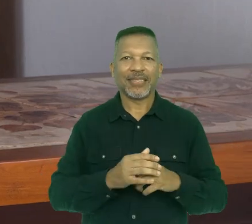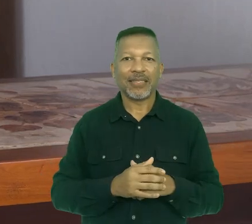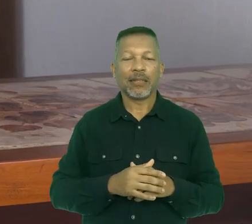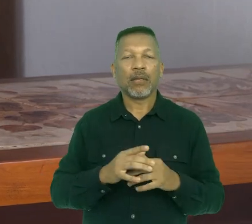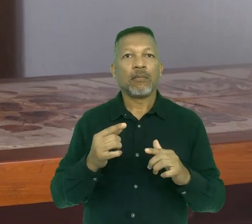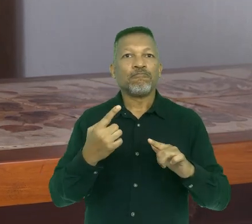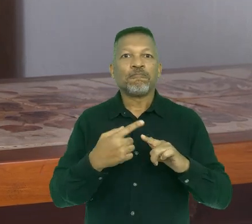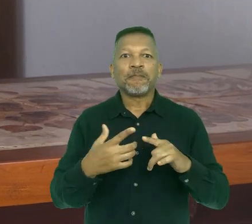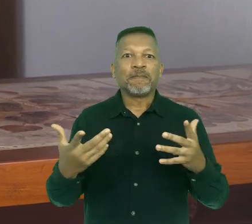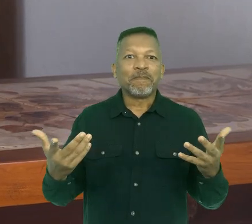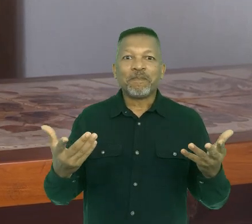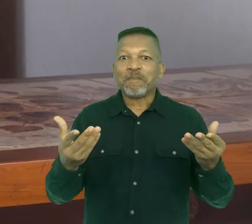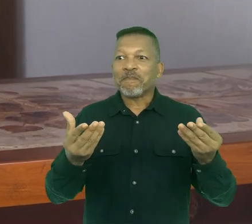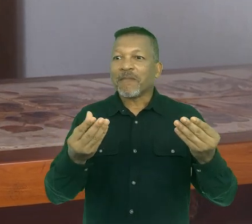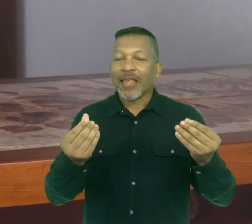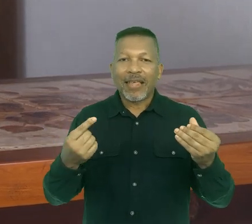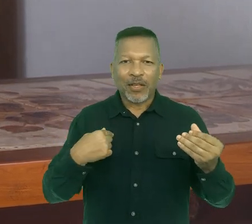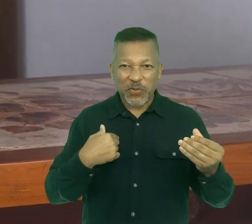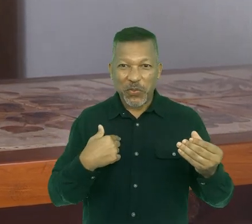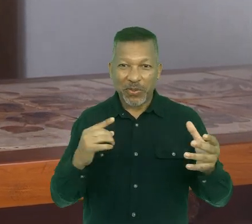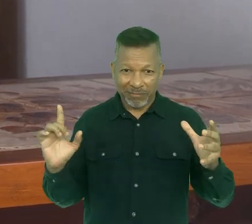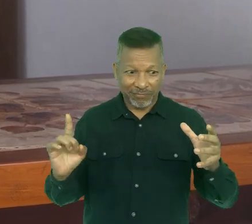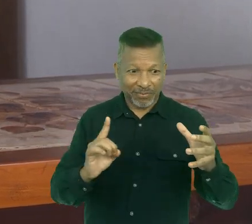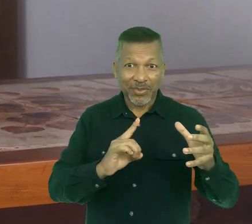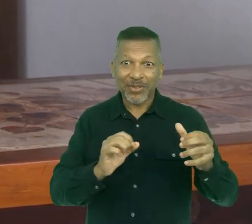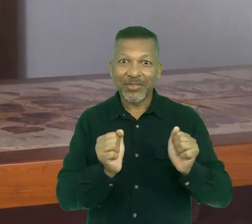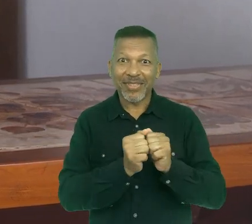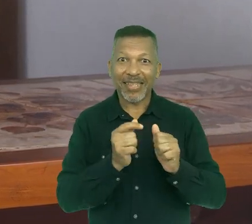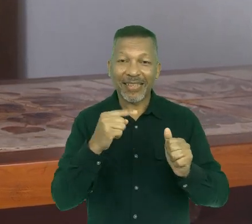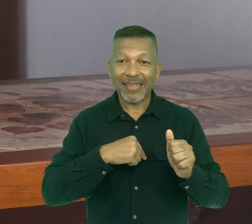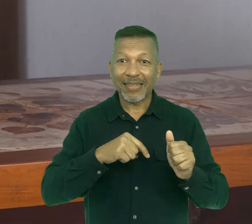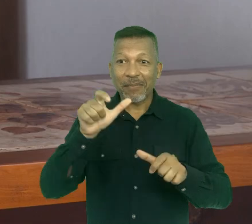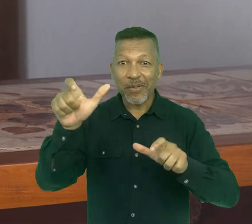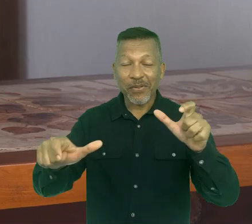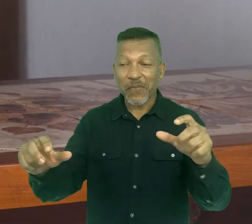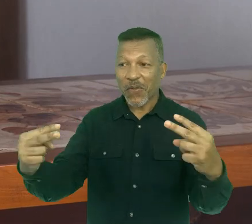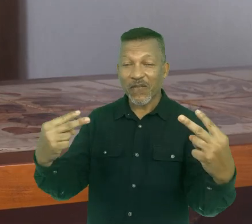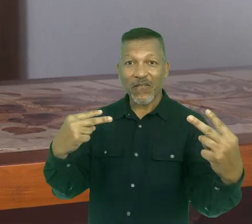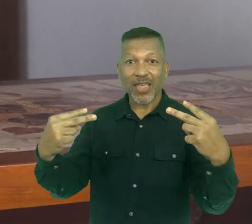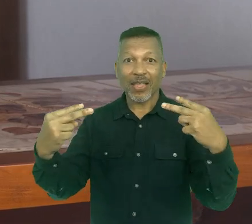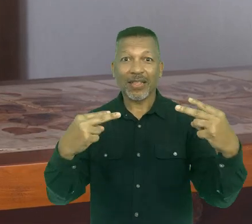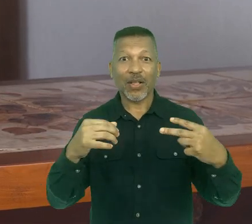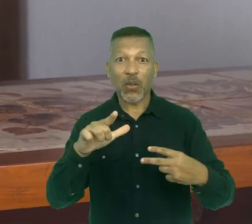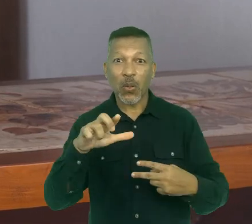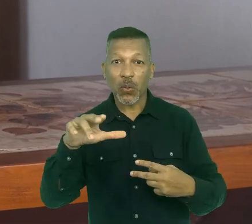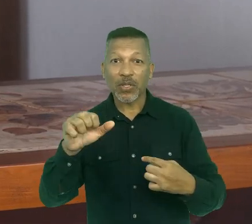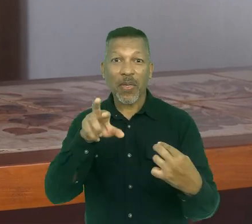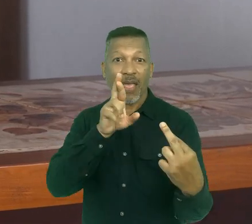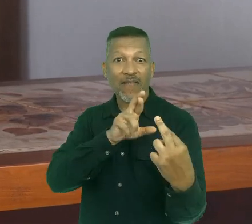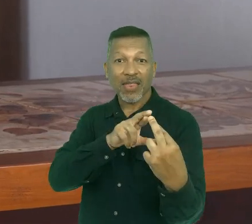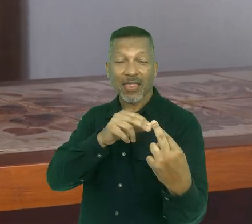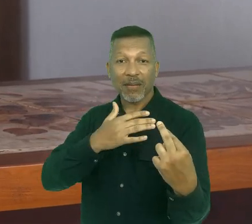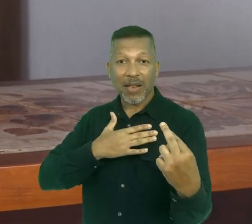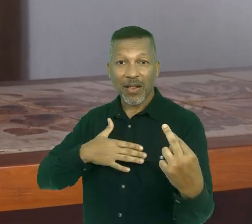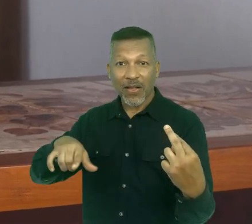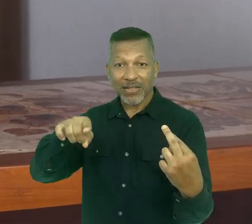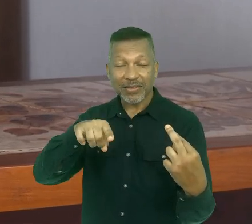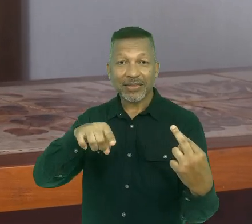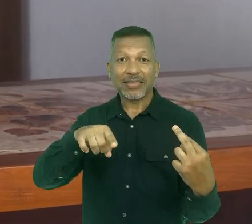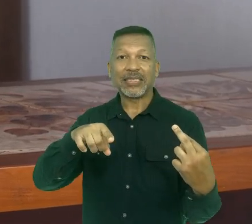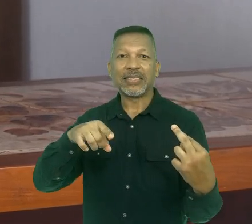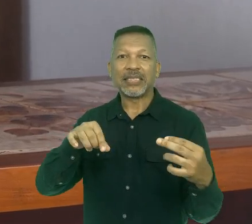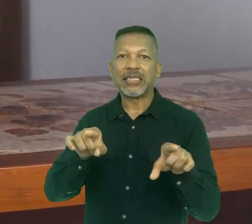sabe? É uma coisa assim, sério que eu estou fazendo parte disso, sério que tem pessoas olhando para mim e falando, o Lucas é uma referência para nós,